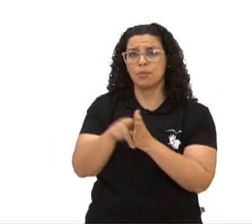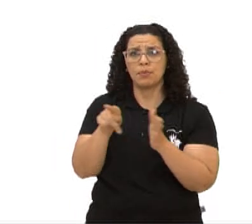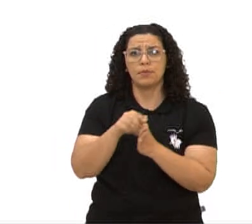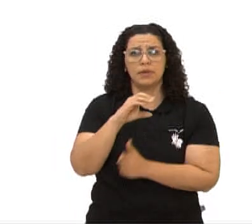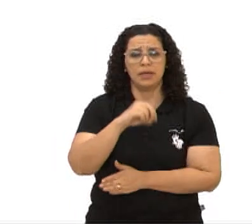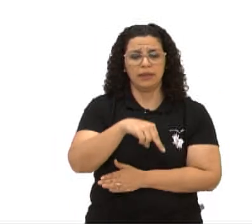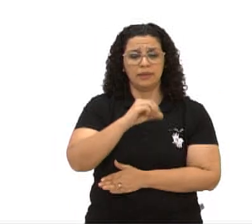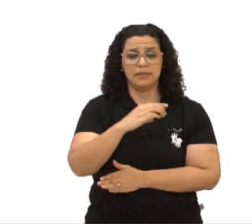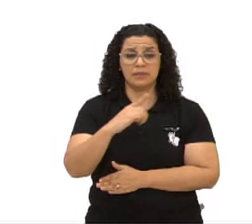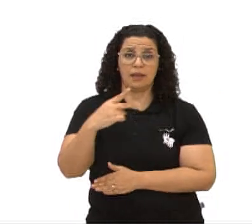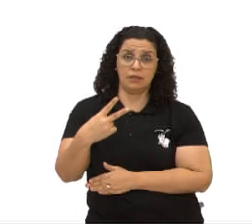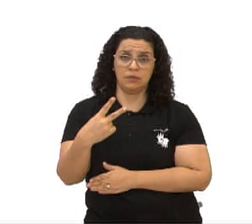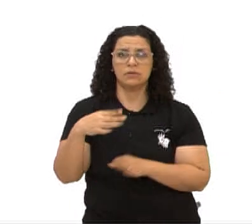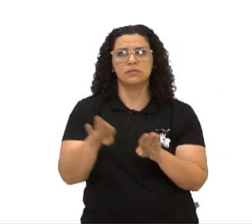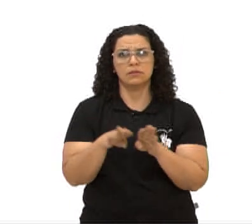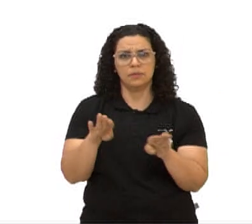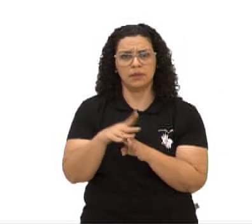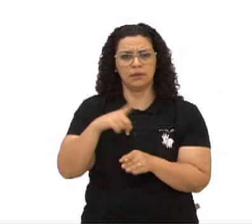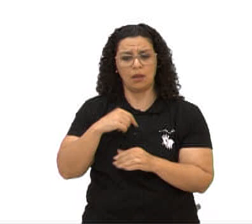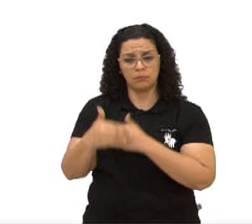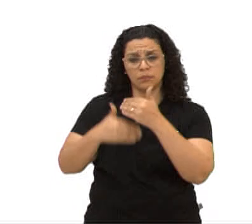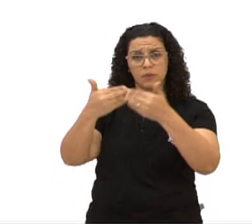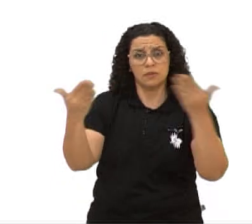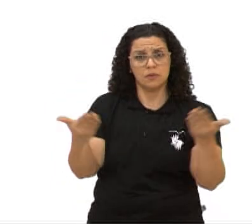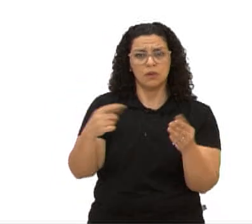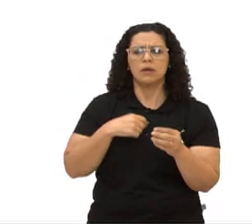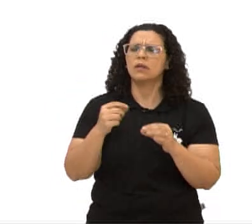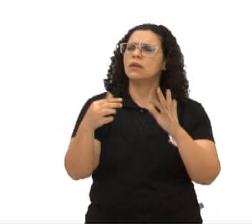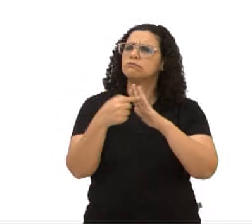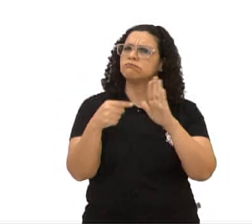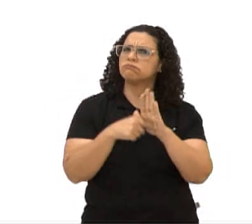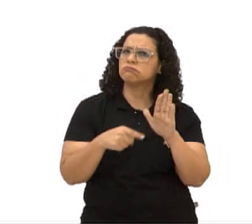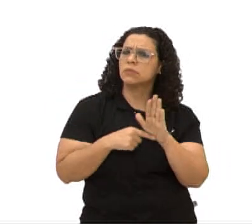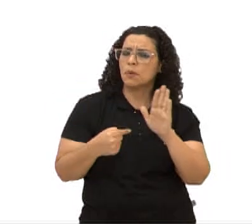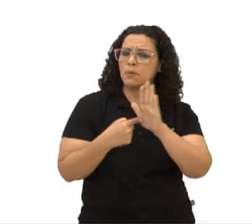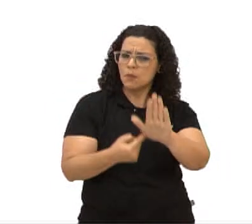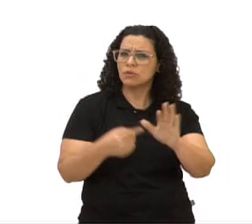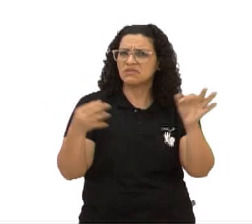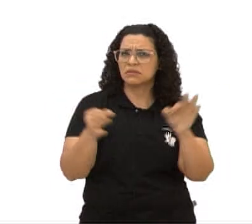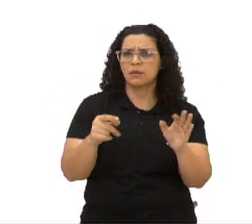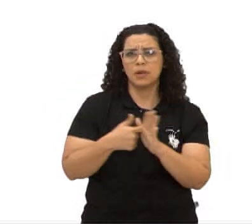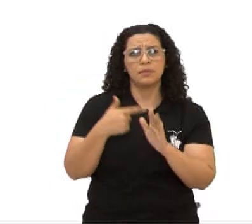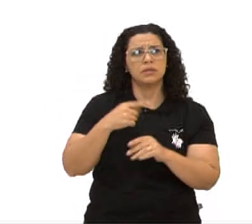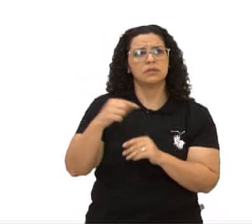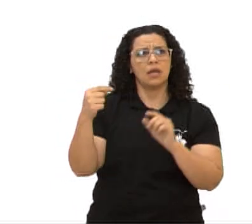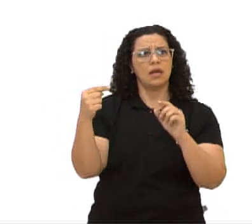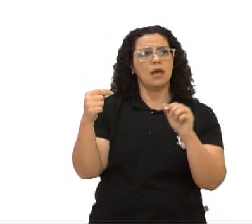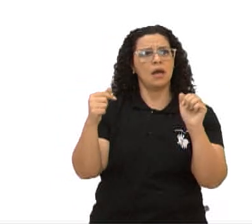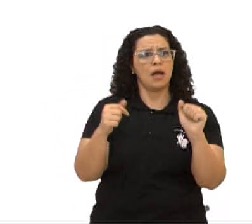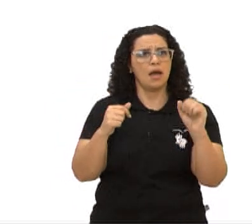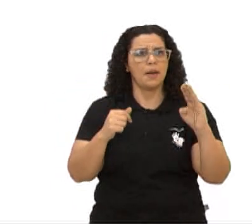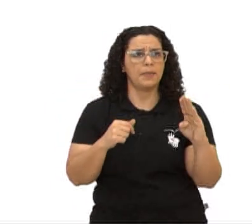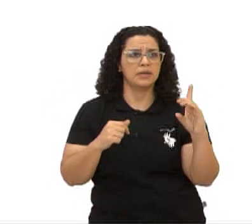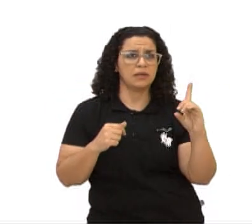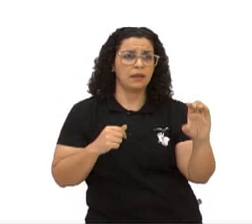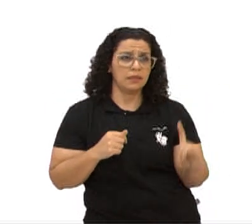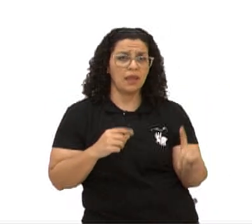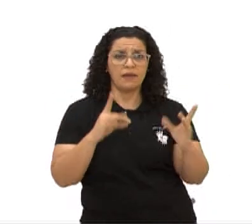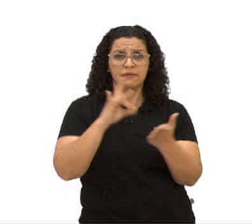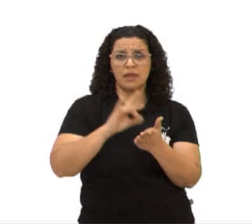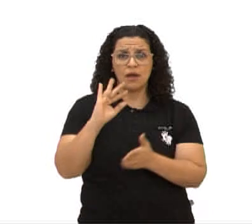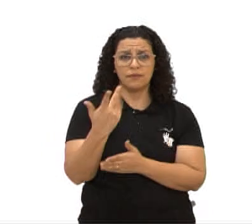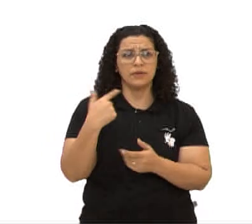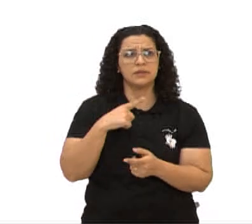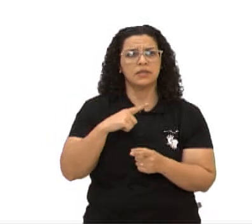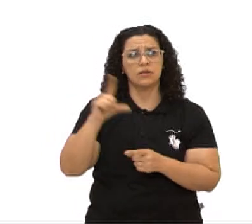cobre 2. Com relação a esse processo, classifique as afirmações dos itens a seguir como verdadeiras ou